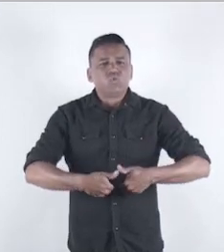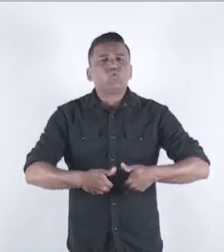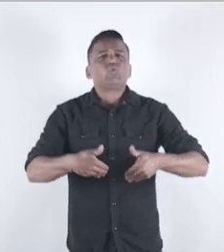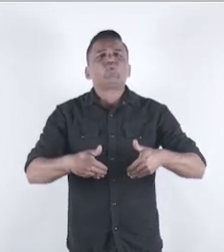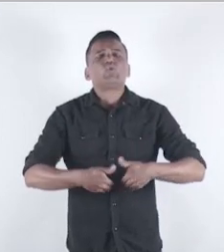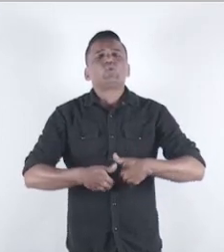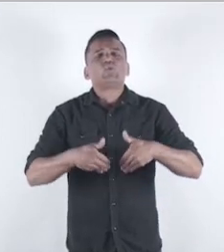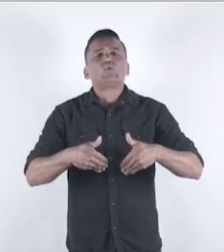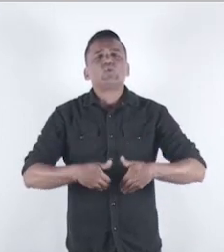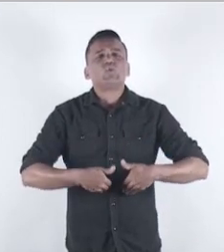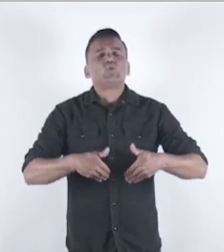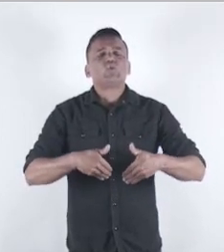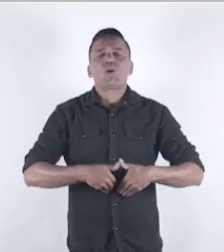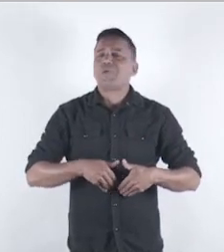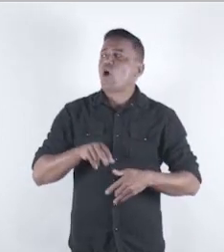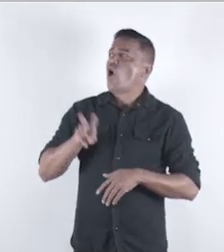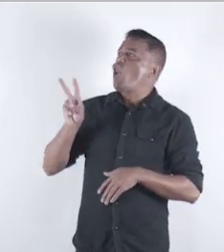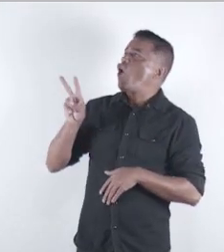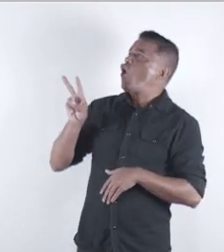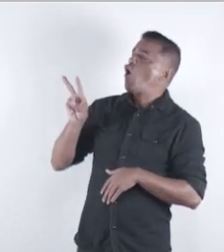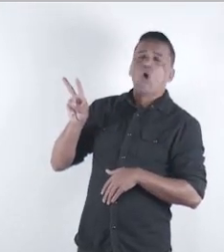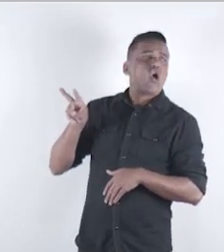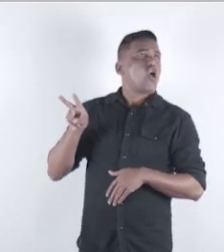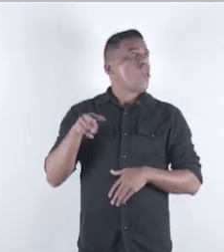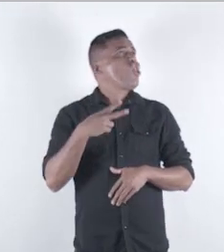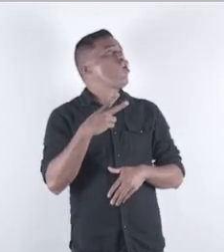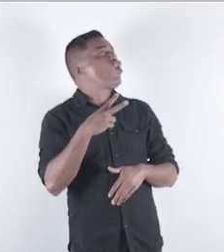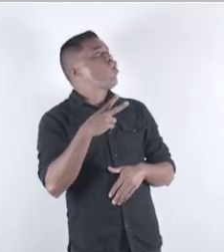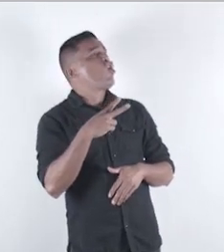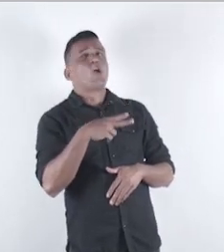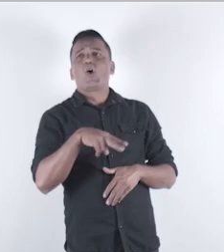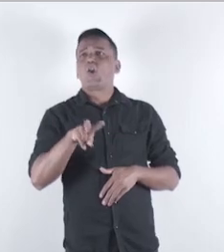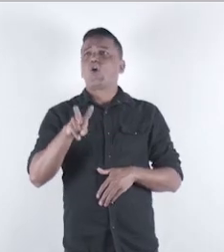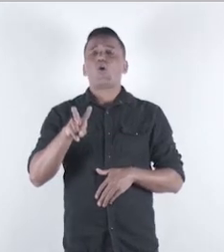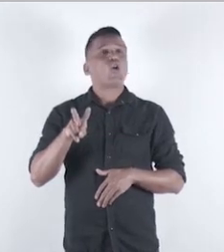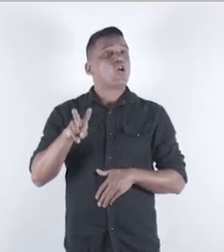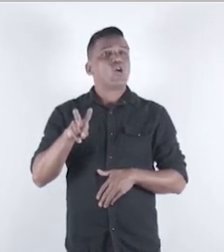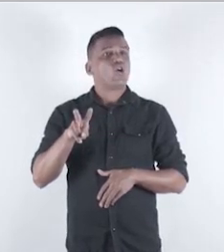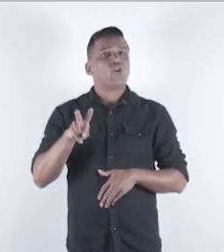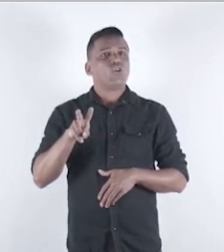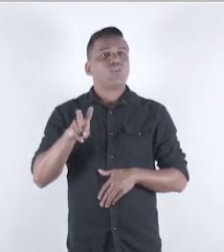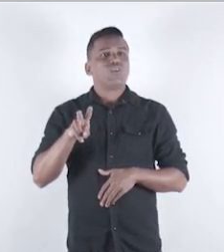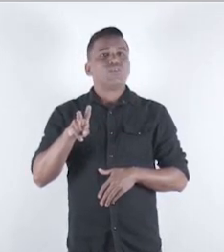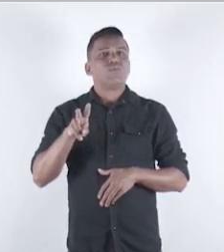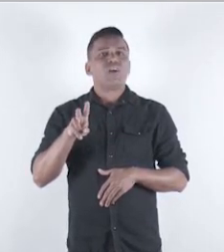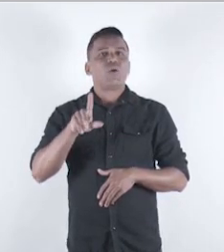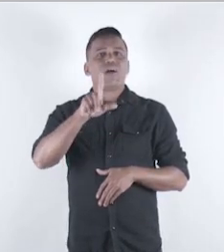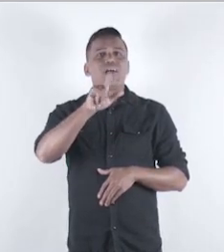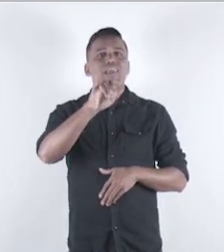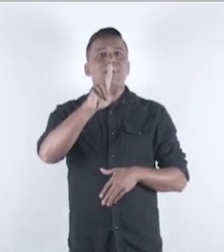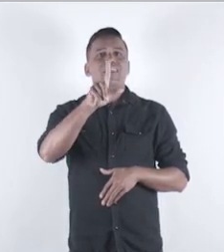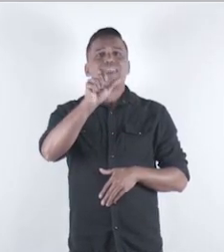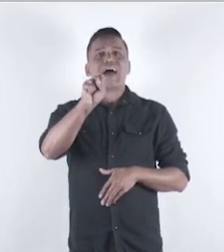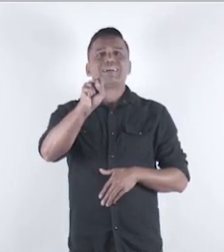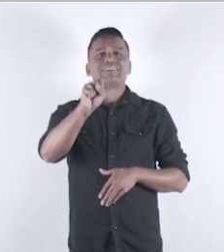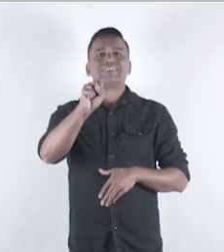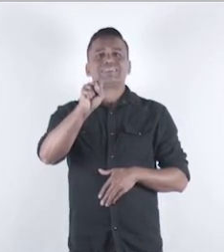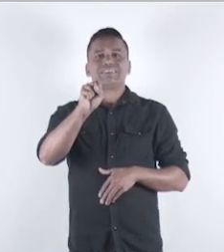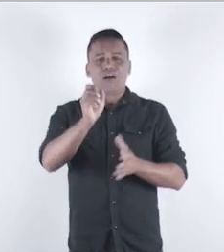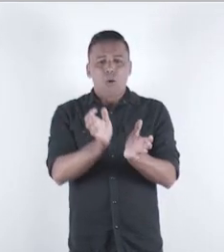fome! Ela olhou ao redor procurando o que comer e tudo o que viu foi o lilás do canteiro de